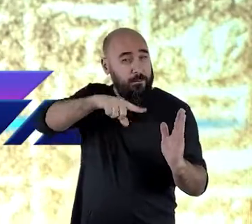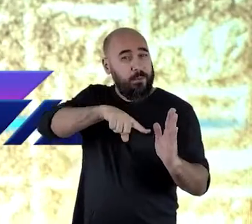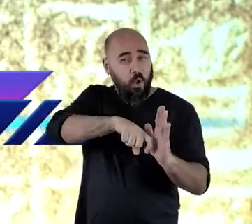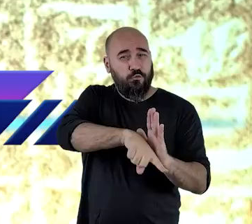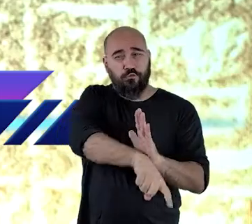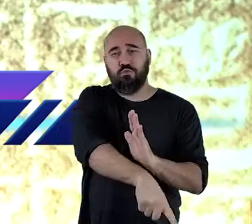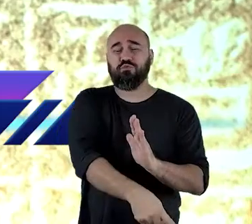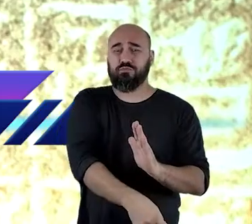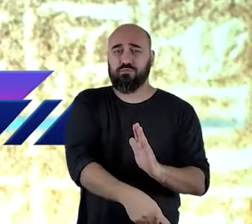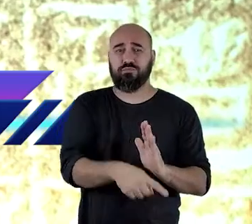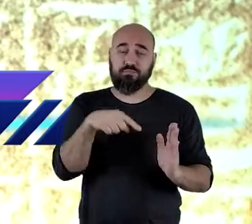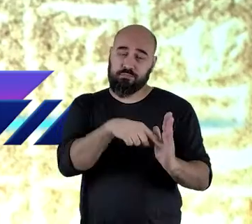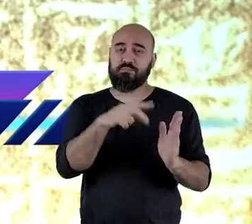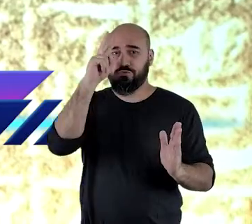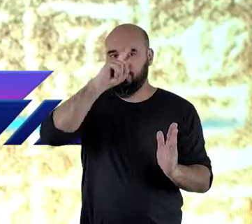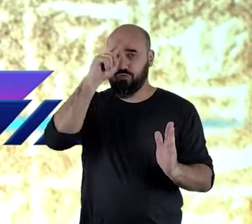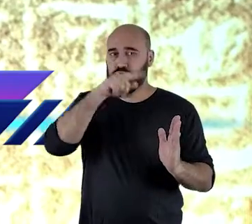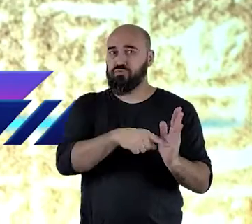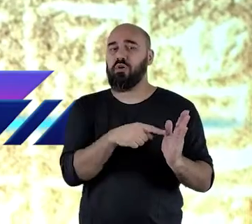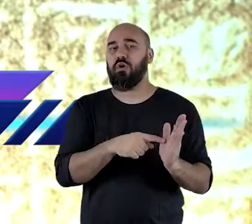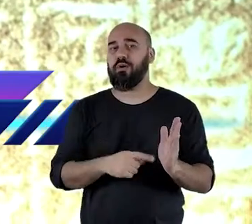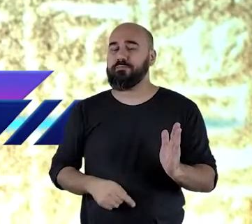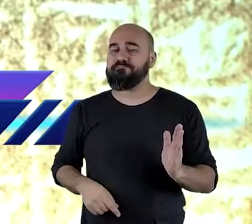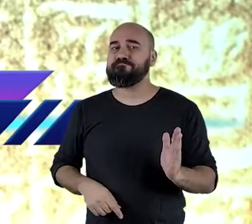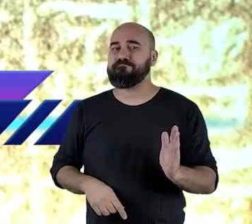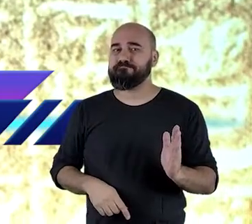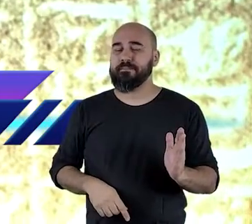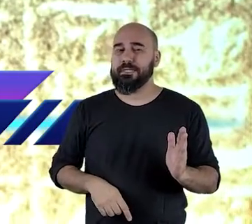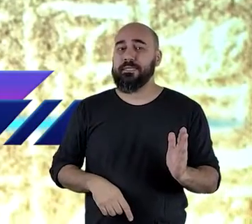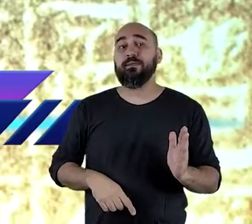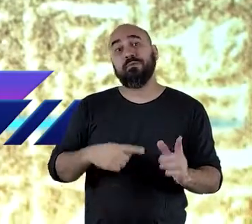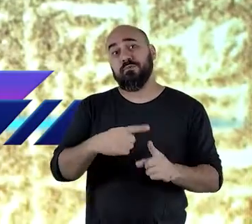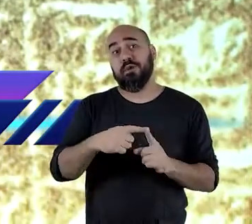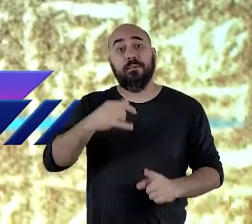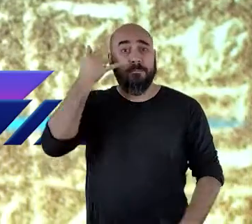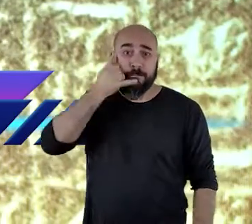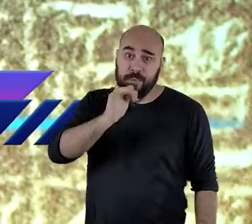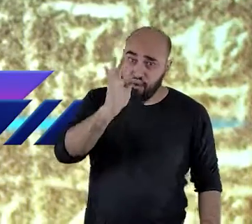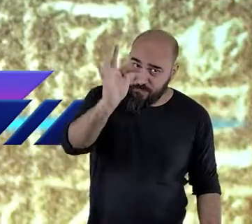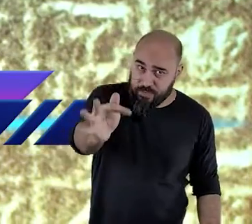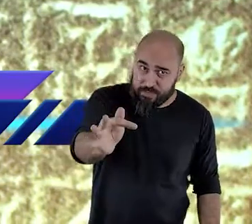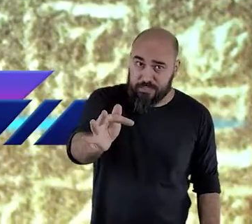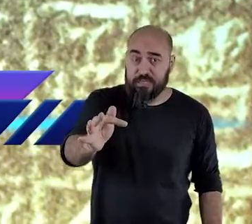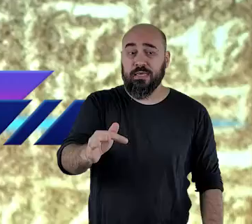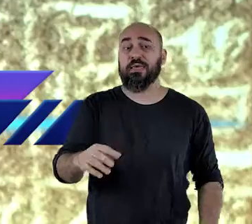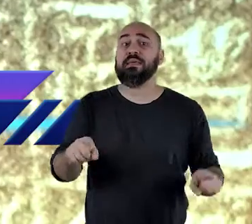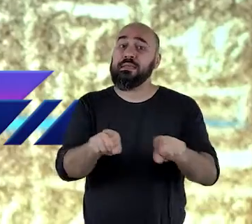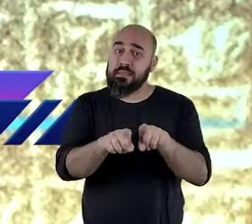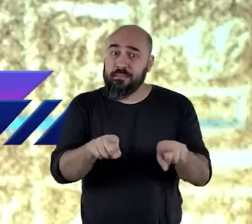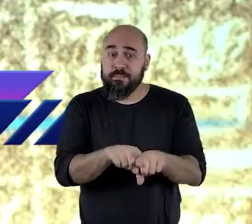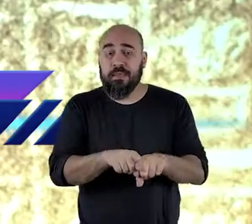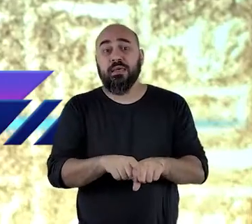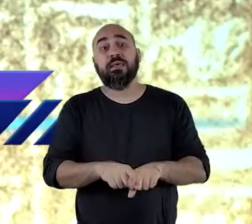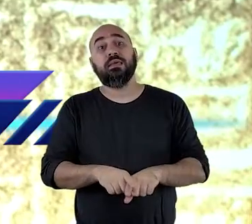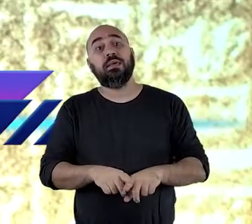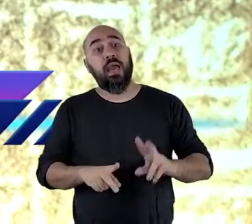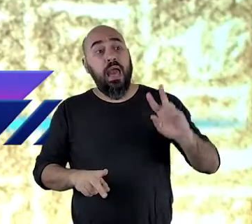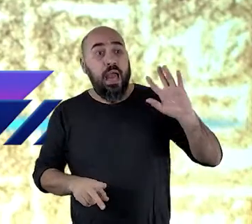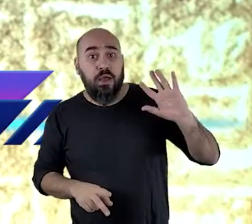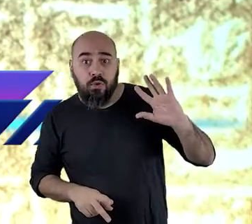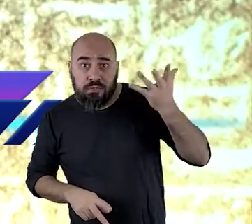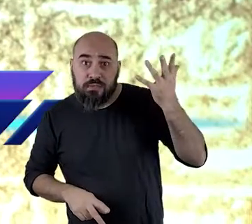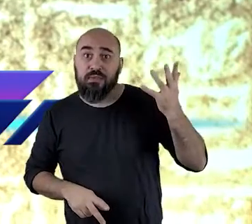Daniel. Porque além das profecias, há muito para ser aprendido nos acontecimentos do